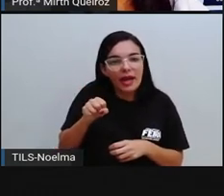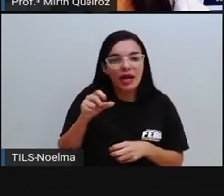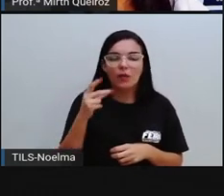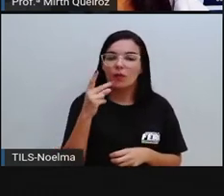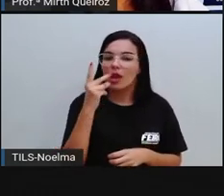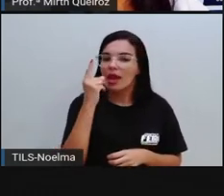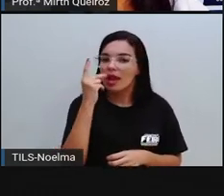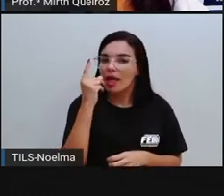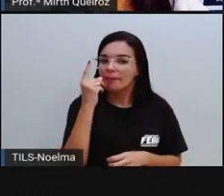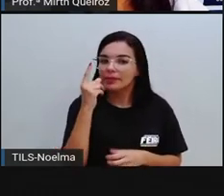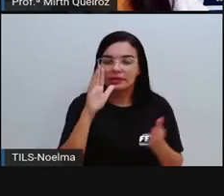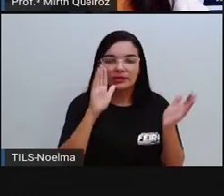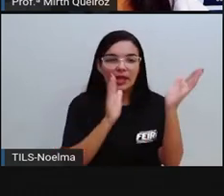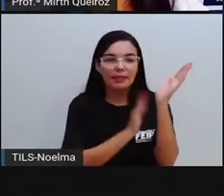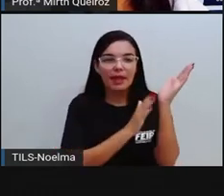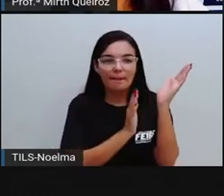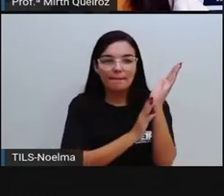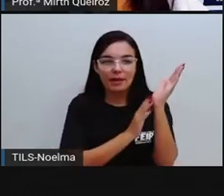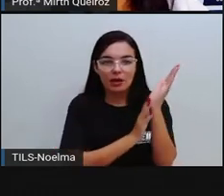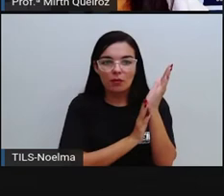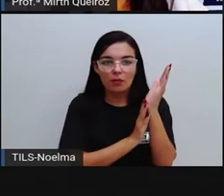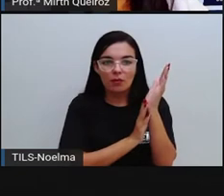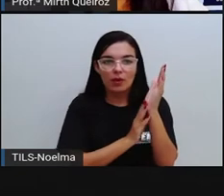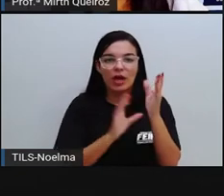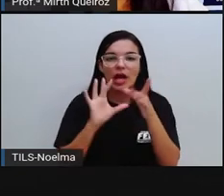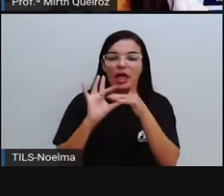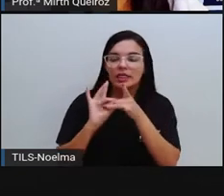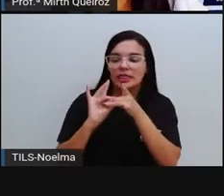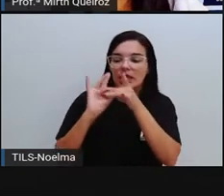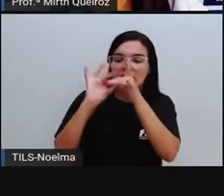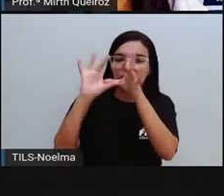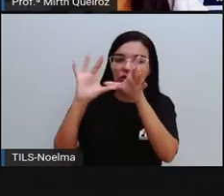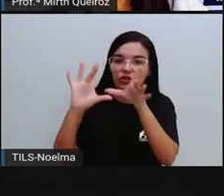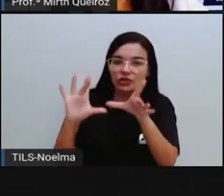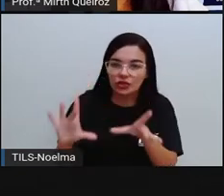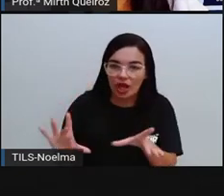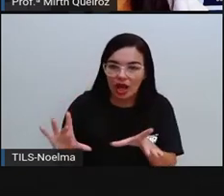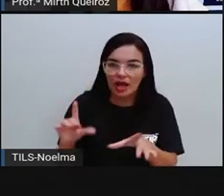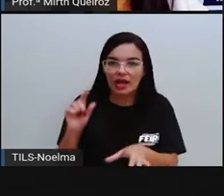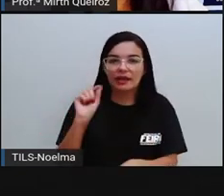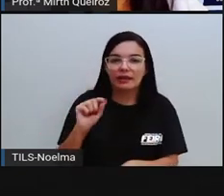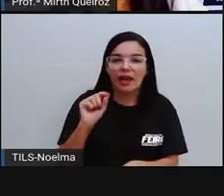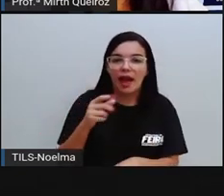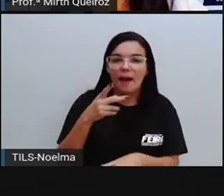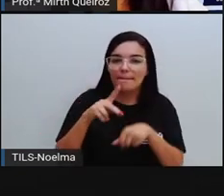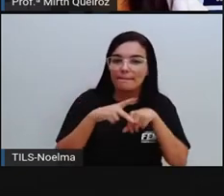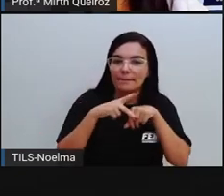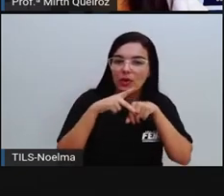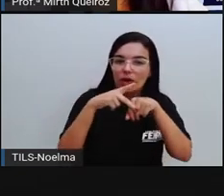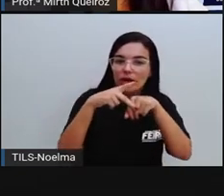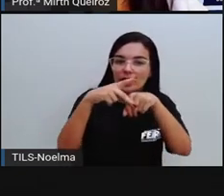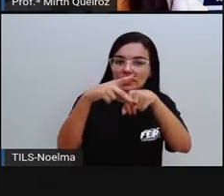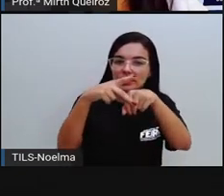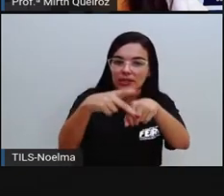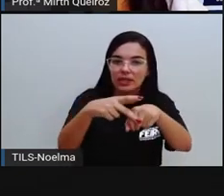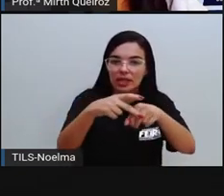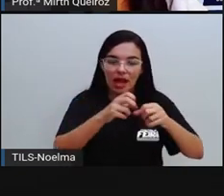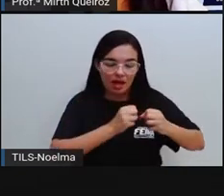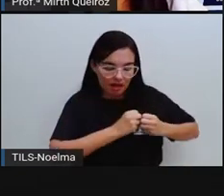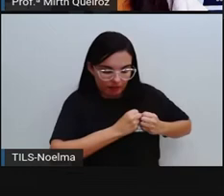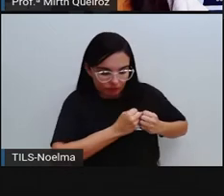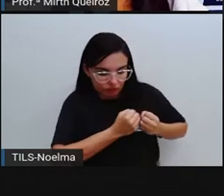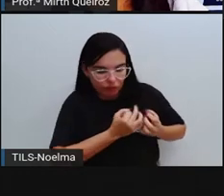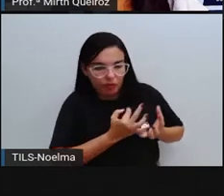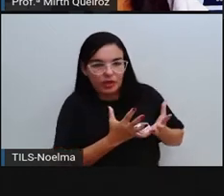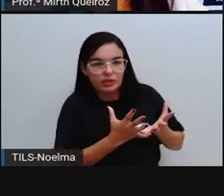pegar um lápis na mão e deixar que a poesia